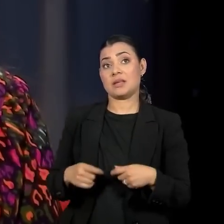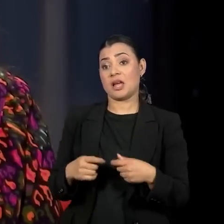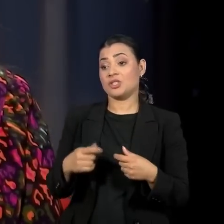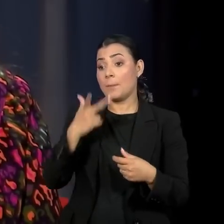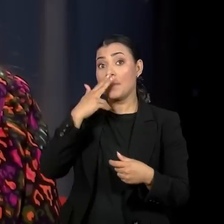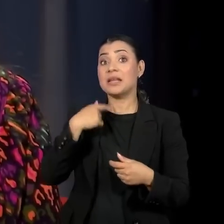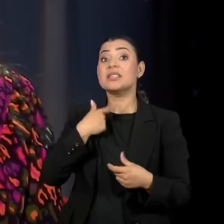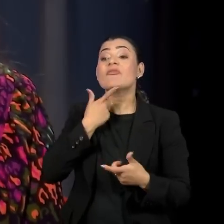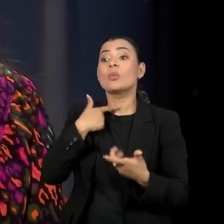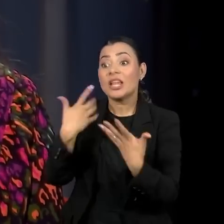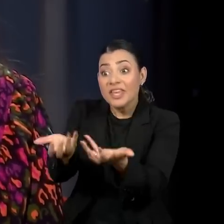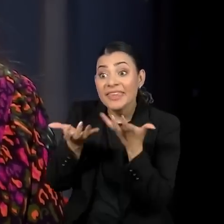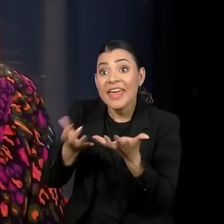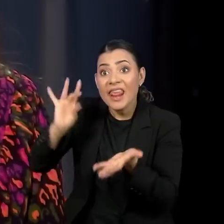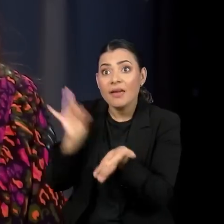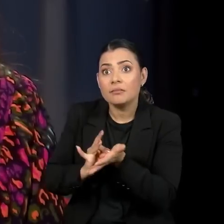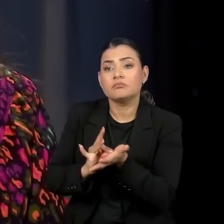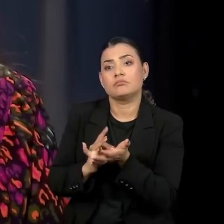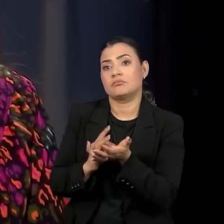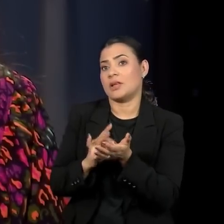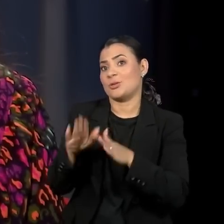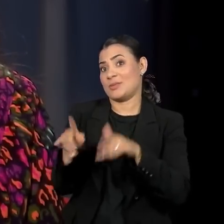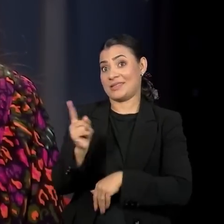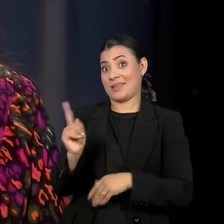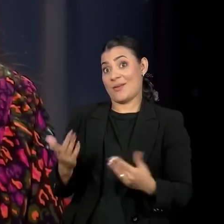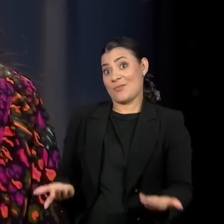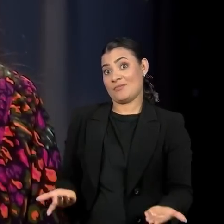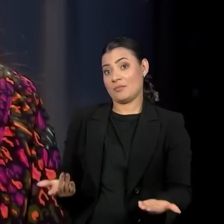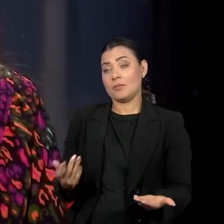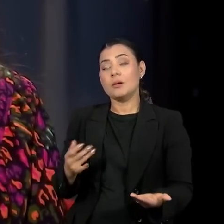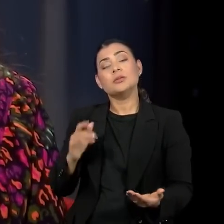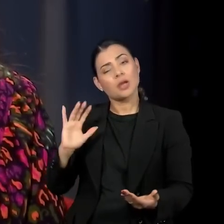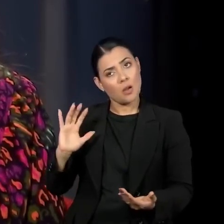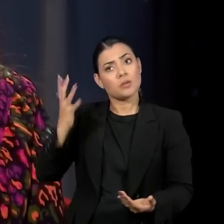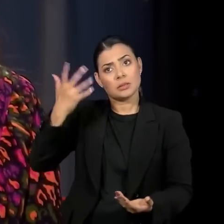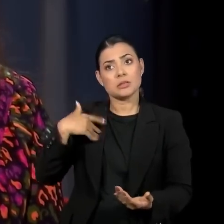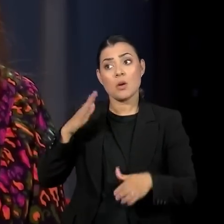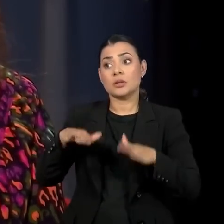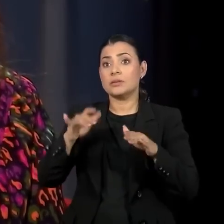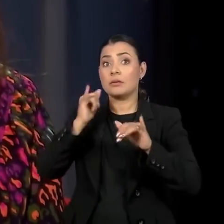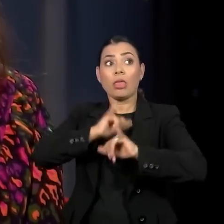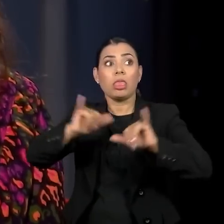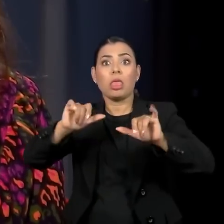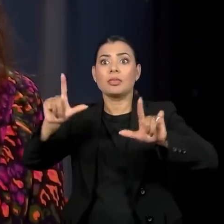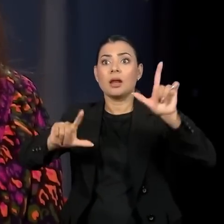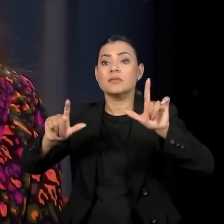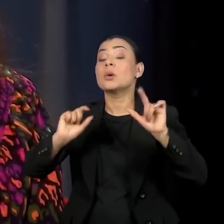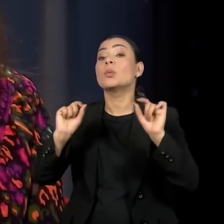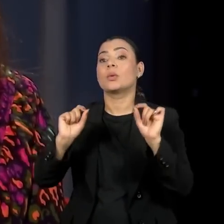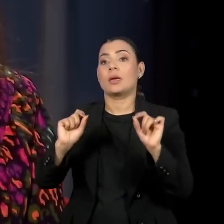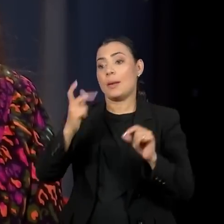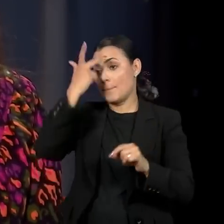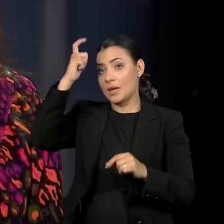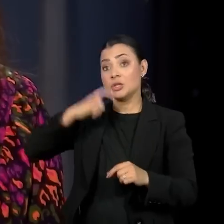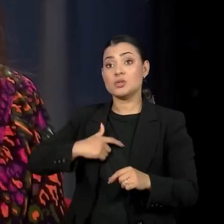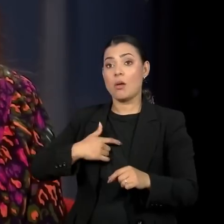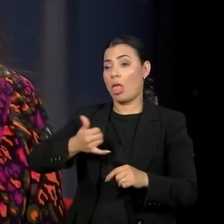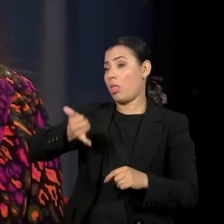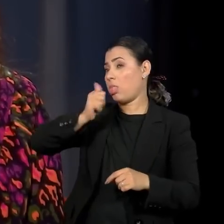aquele sexo, né. sim. Então a gente tem casos, assim, que às vezes saem na imprensa aí, a pessoa